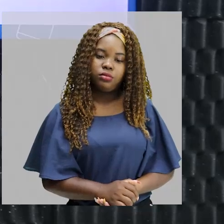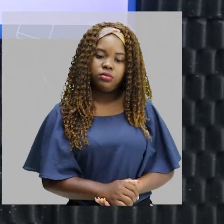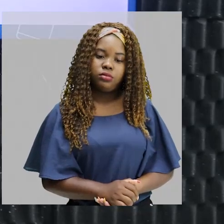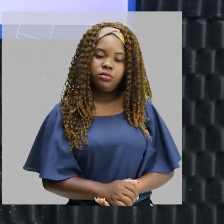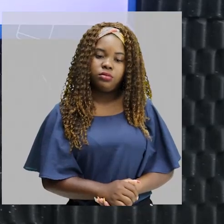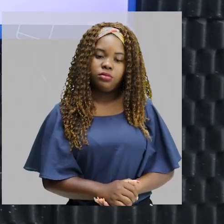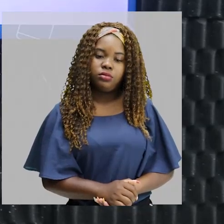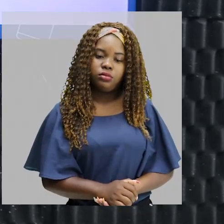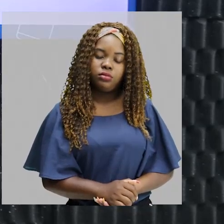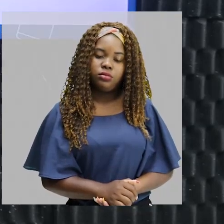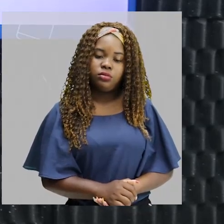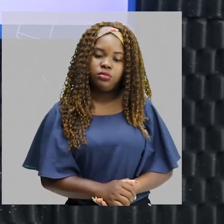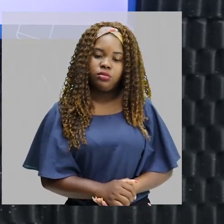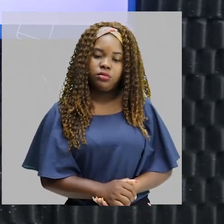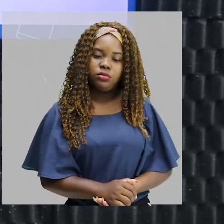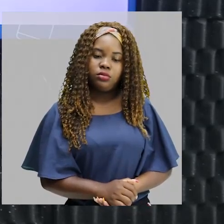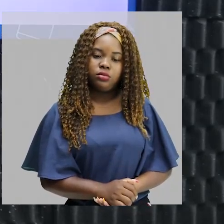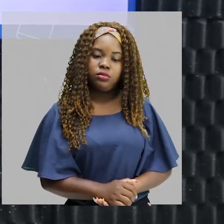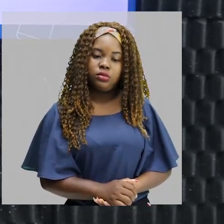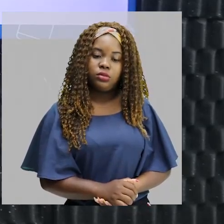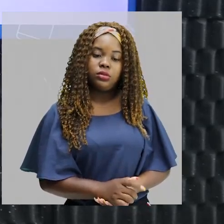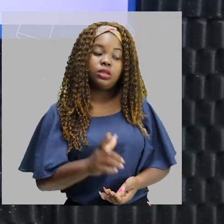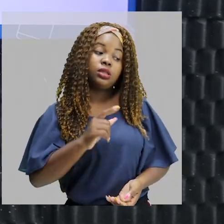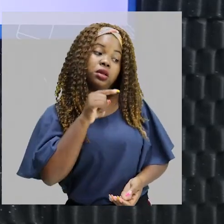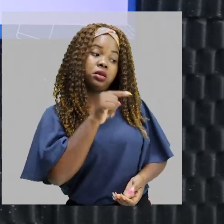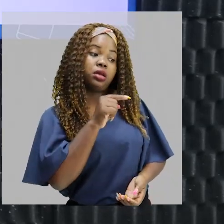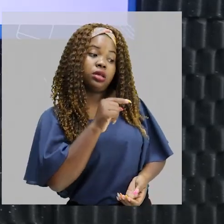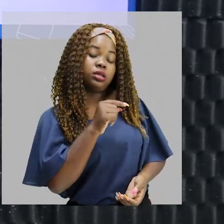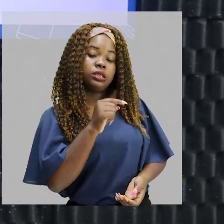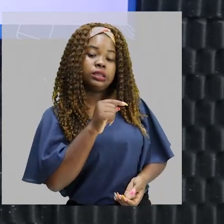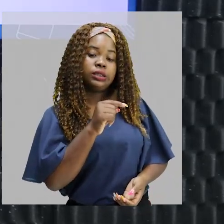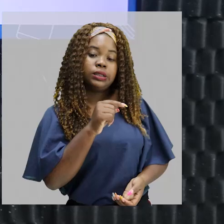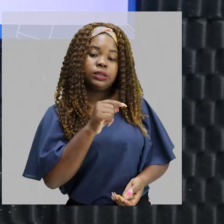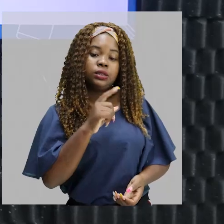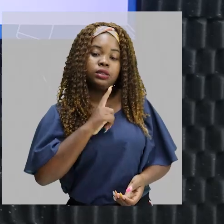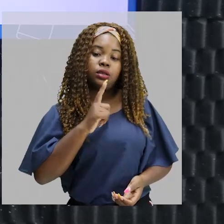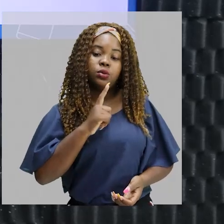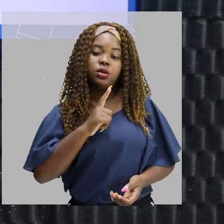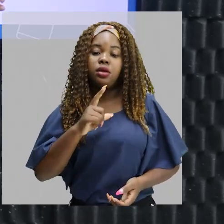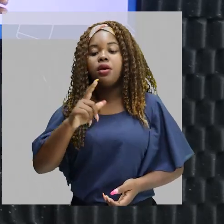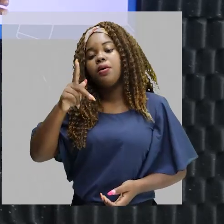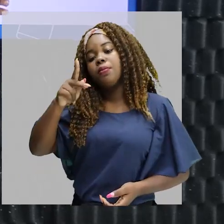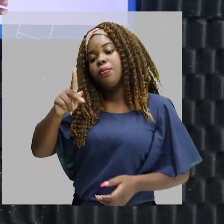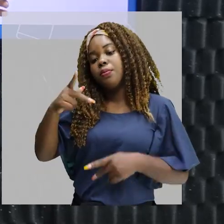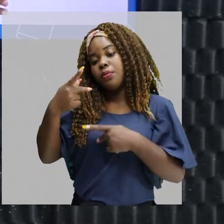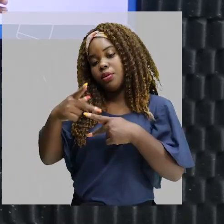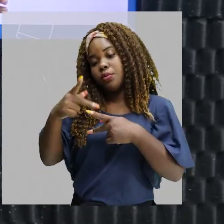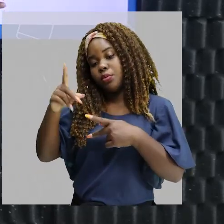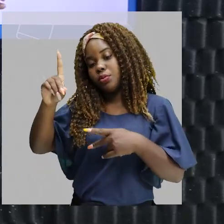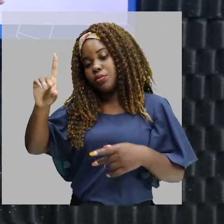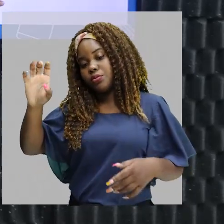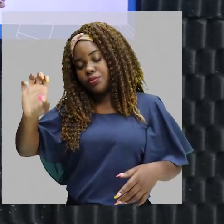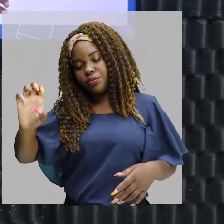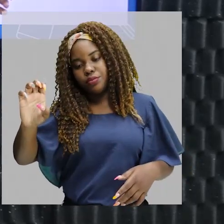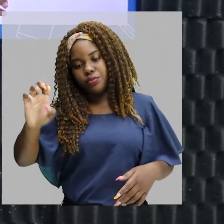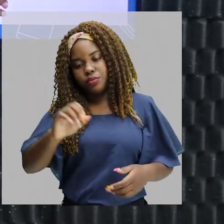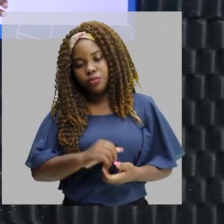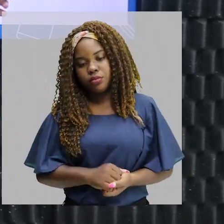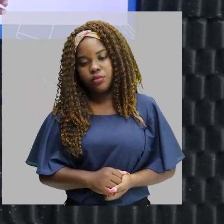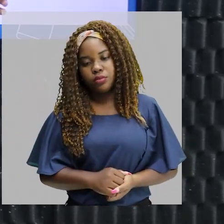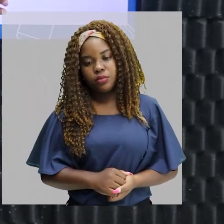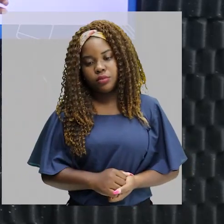uno de cada. Uno de cada. Então, eu tenho aqui preposição de,